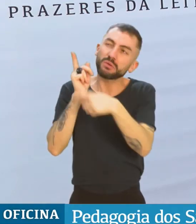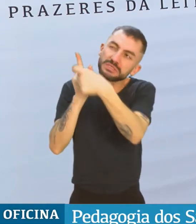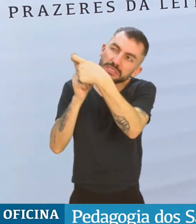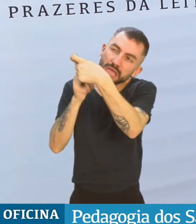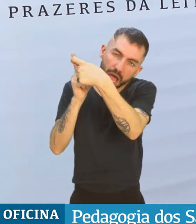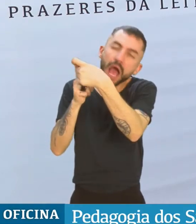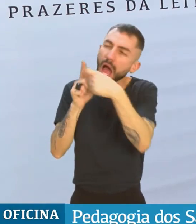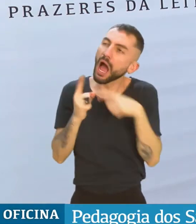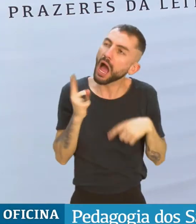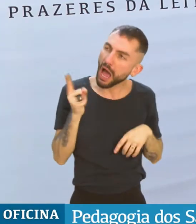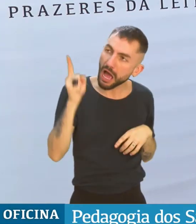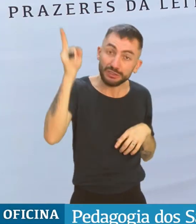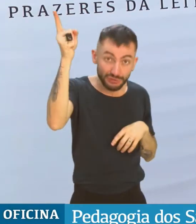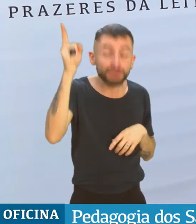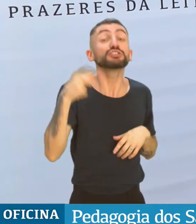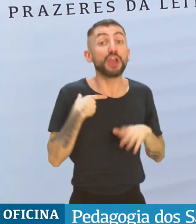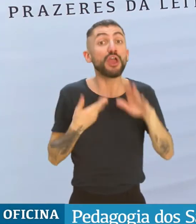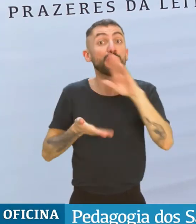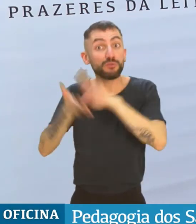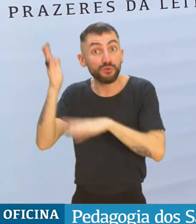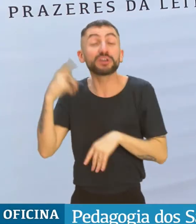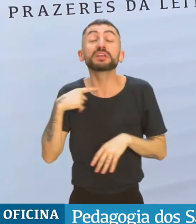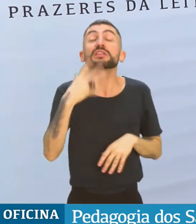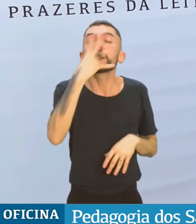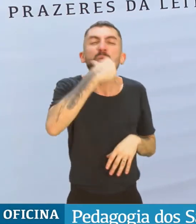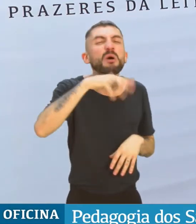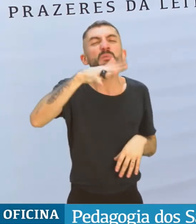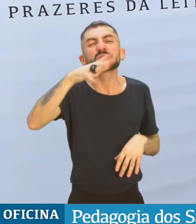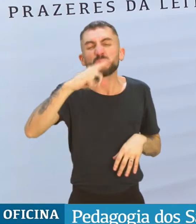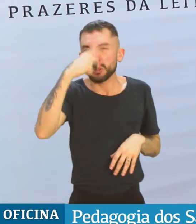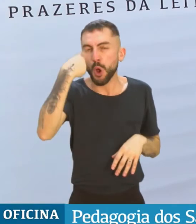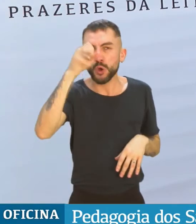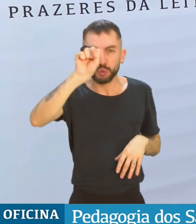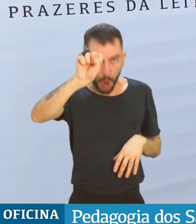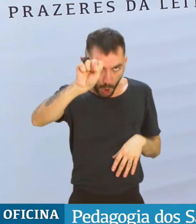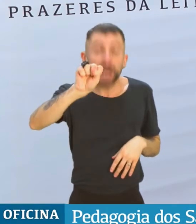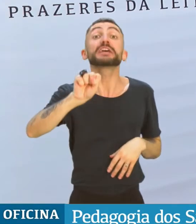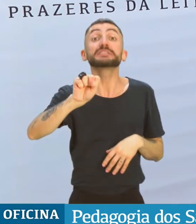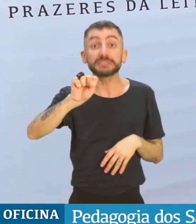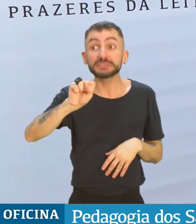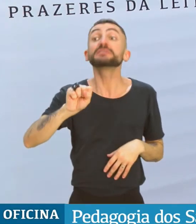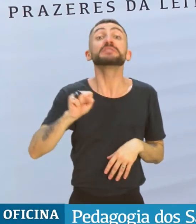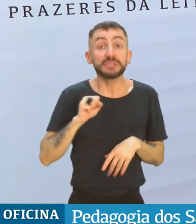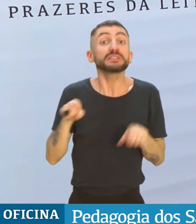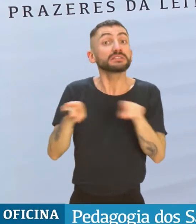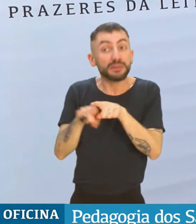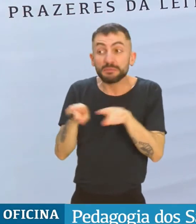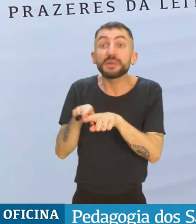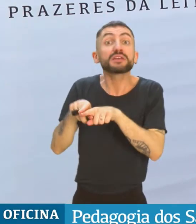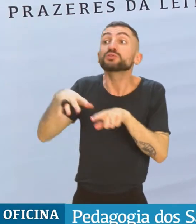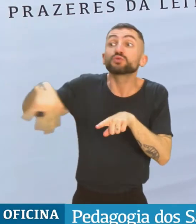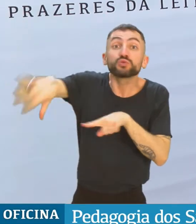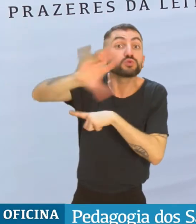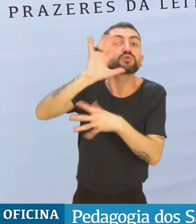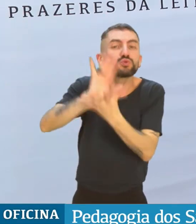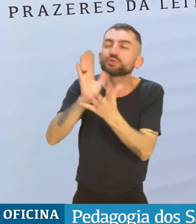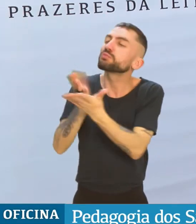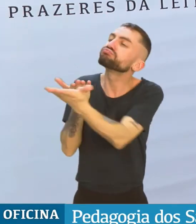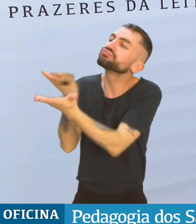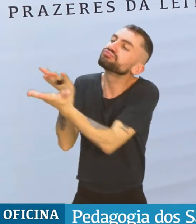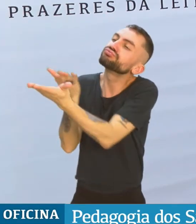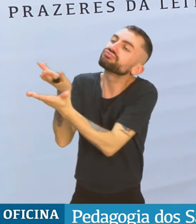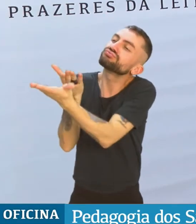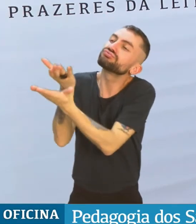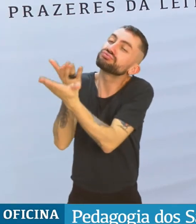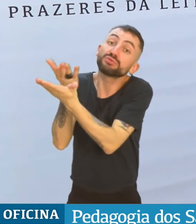muito bacana, uma atividade em mais de 8 horas. Eu fiquei fazendo algumas trocas depois com o pessoal e um mês